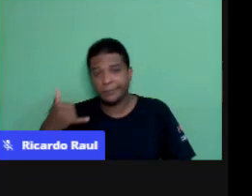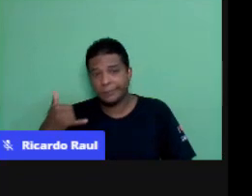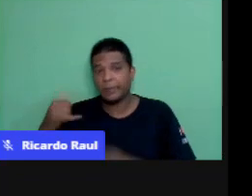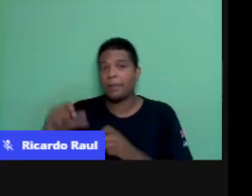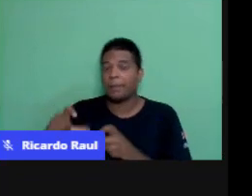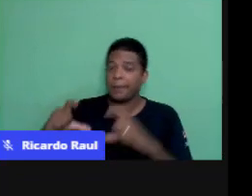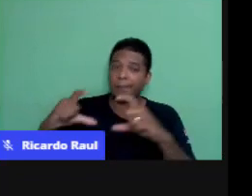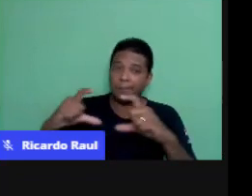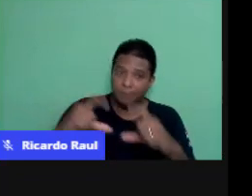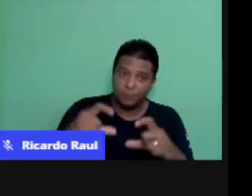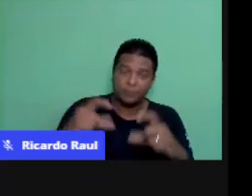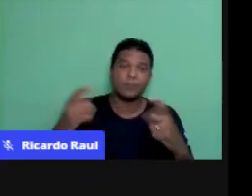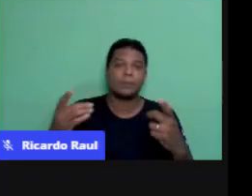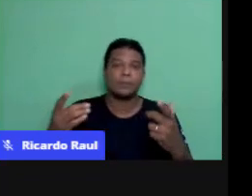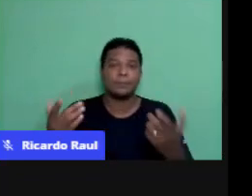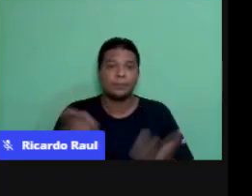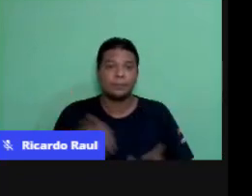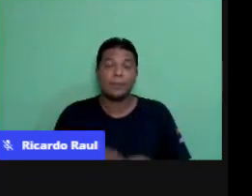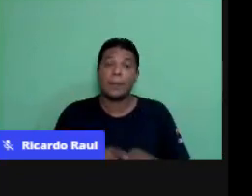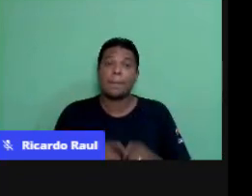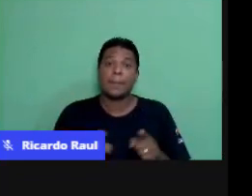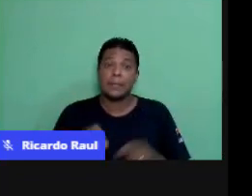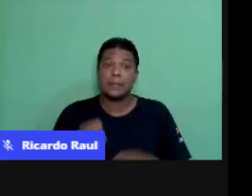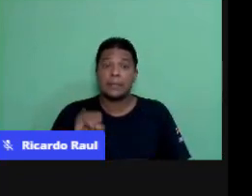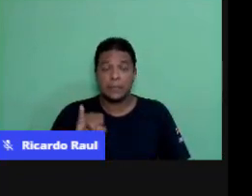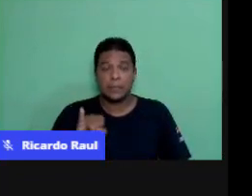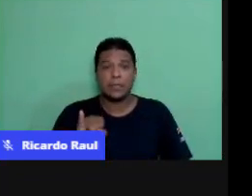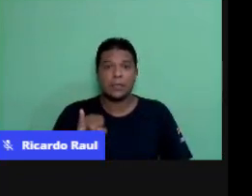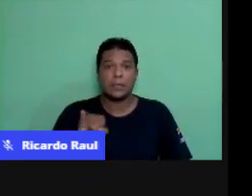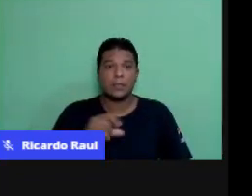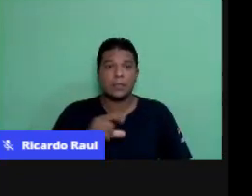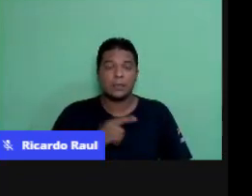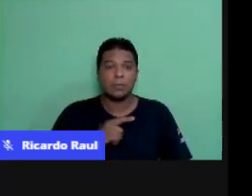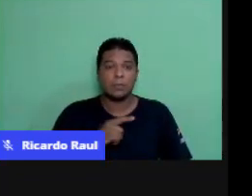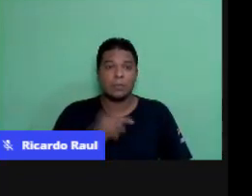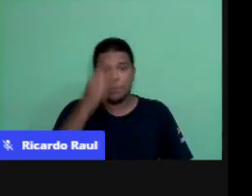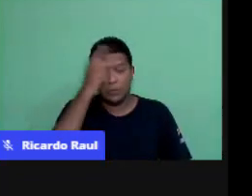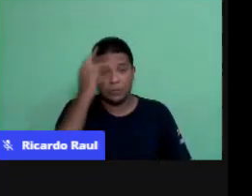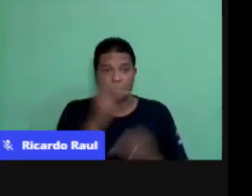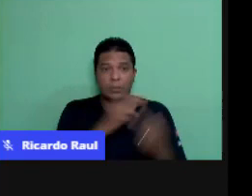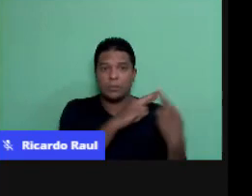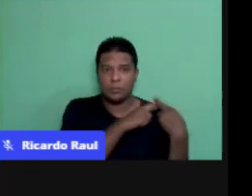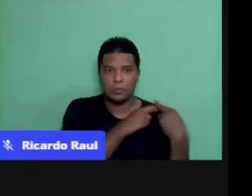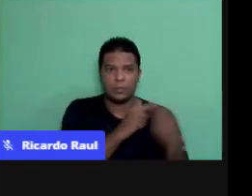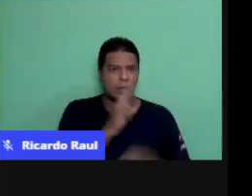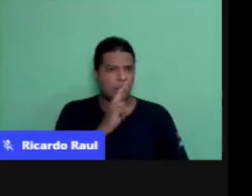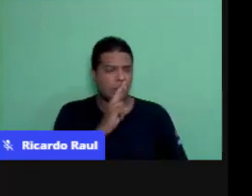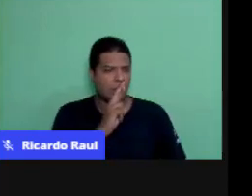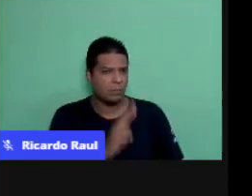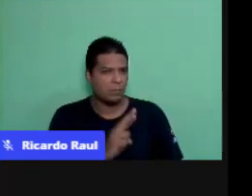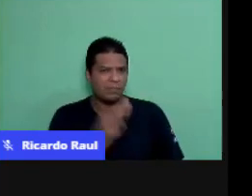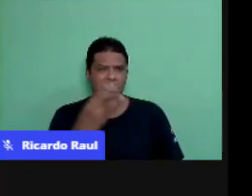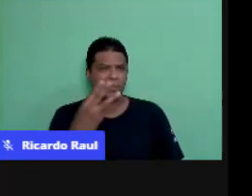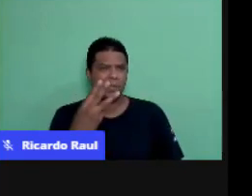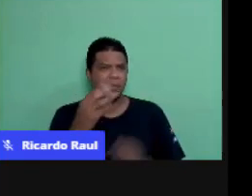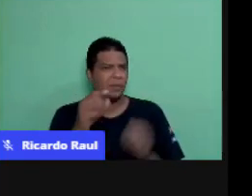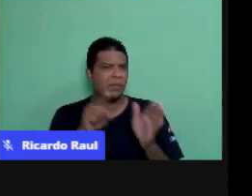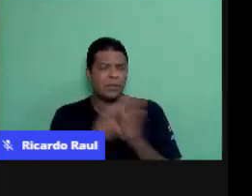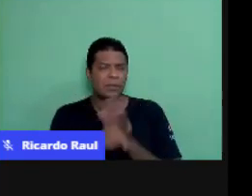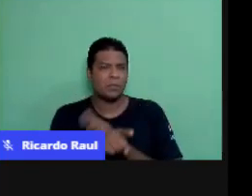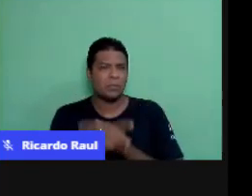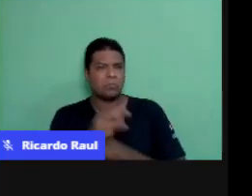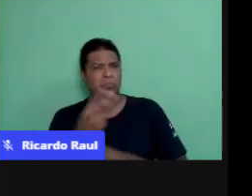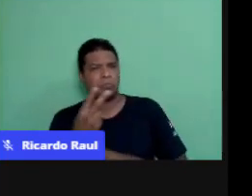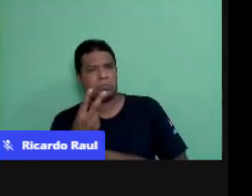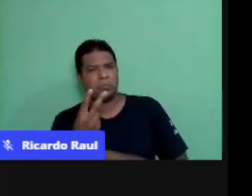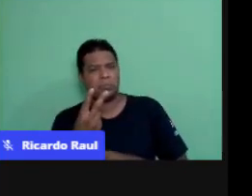foto do filho. Mas, se ele tiver ali um responsável, consegue pelo menos responder aquelas 3 perguntinhas, ou 2